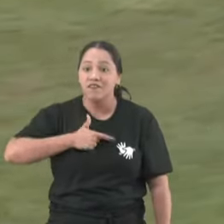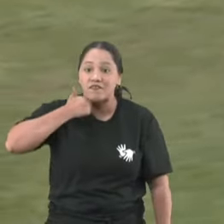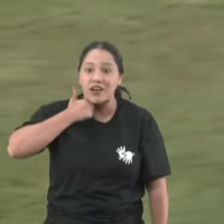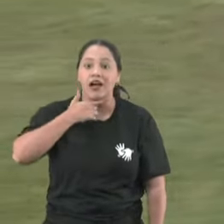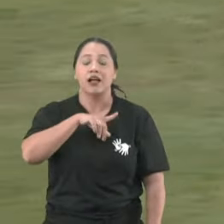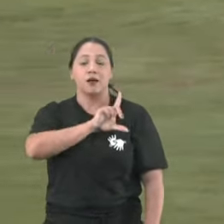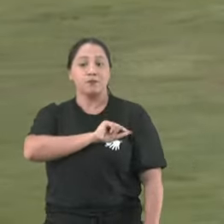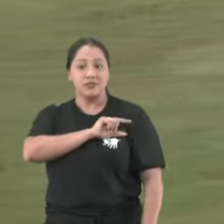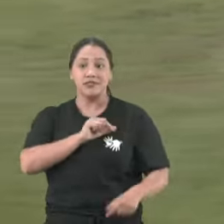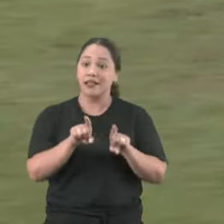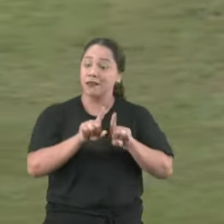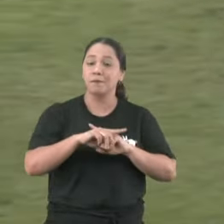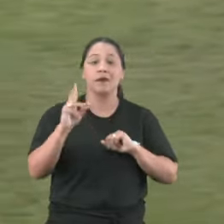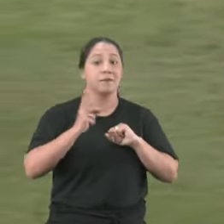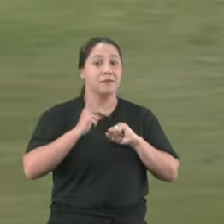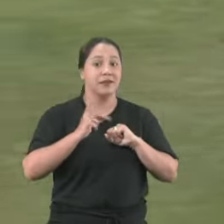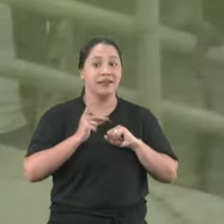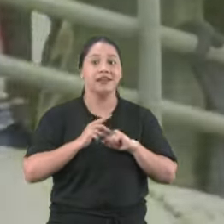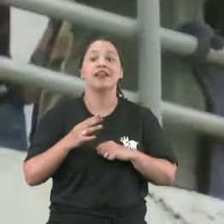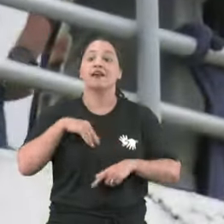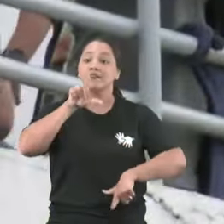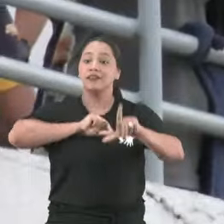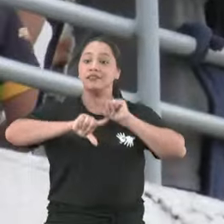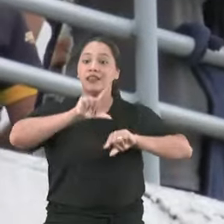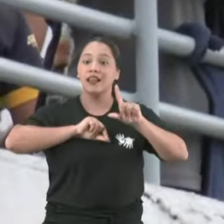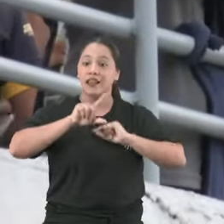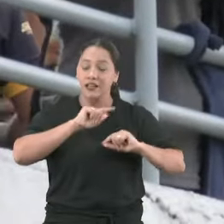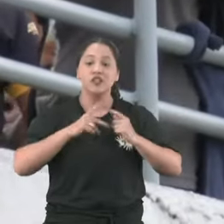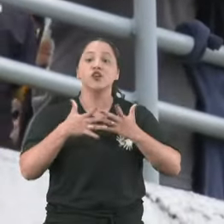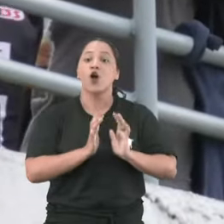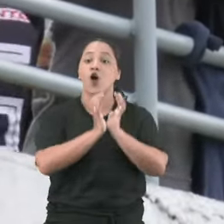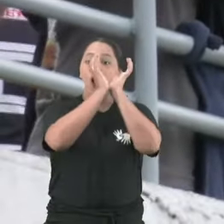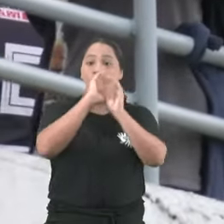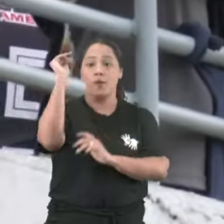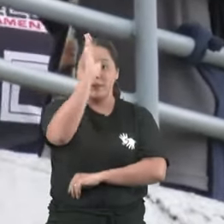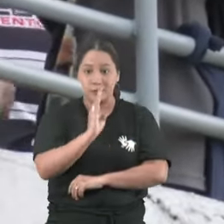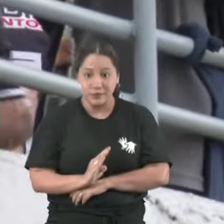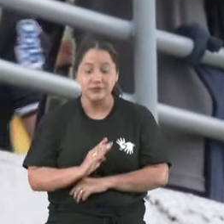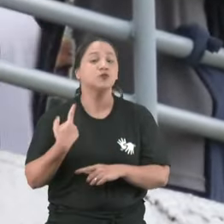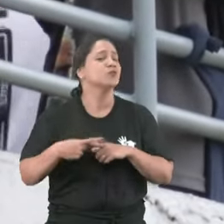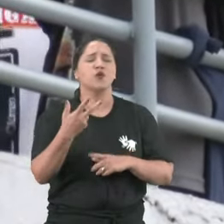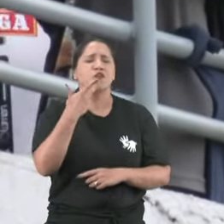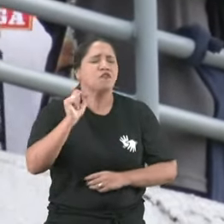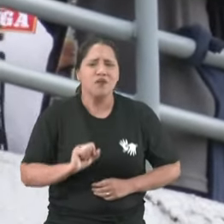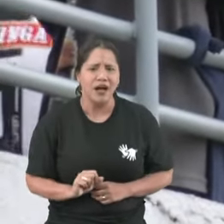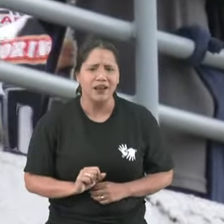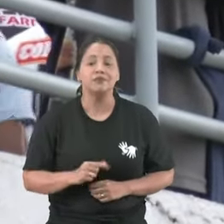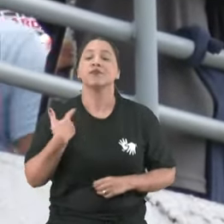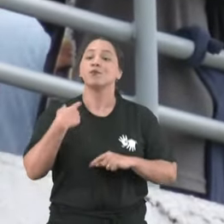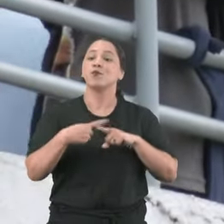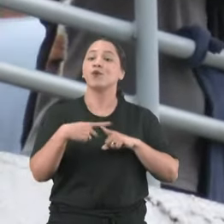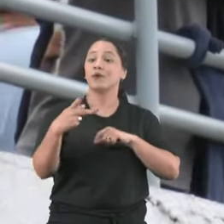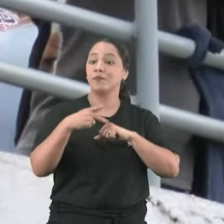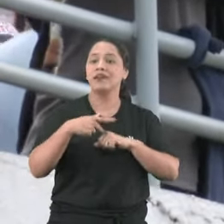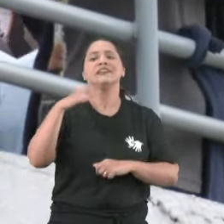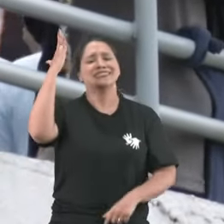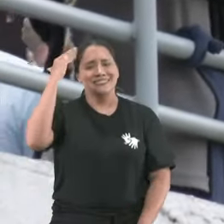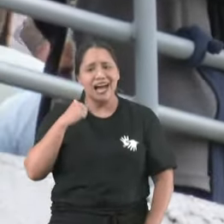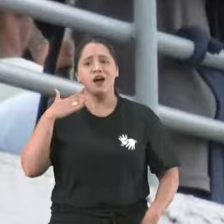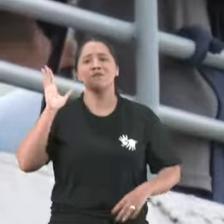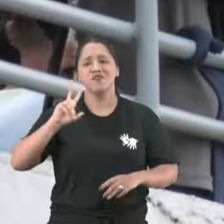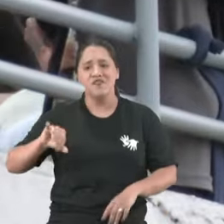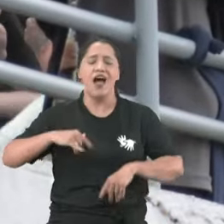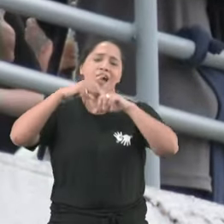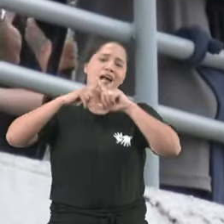CSA e também para o Penedense na seletiva da Copa do Brasil. Por que eu digo isso? Porque o Penedense já sabe que vai disputar a Série D